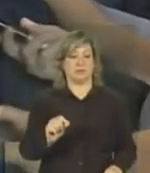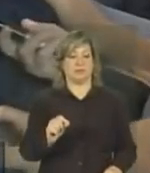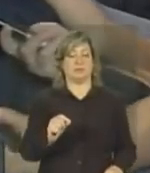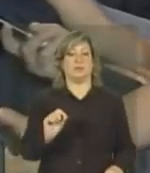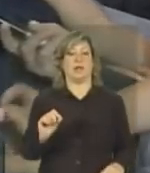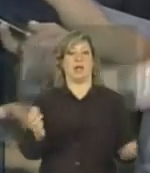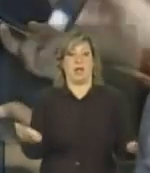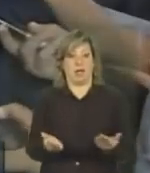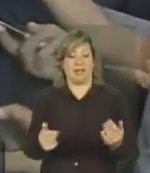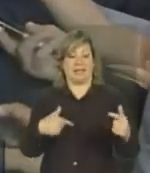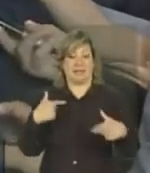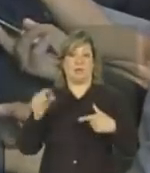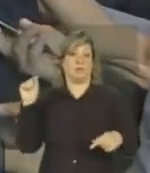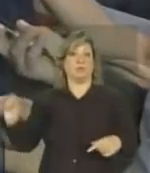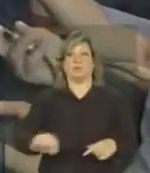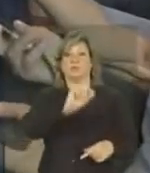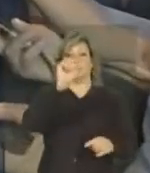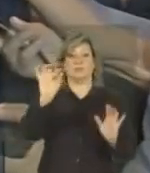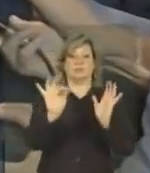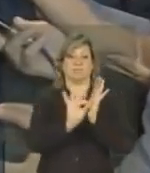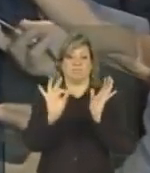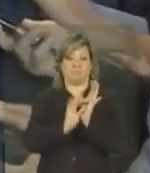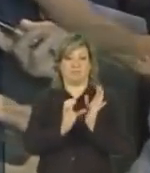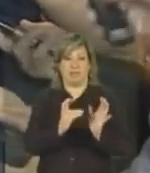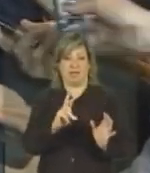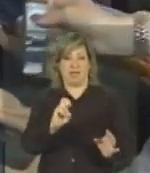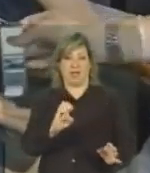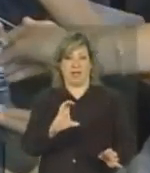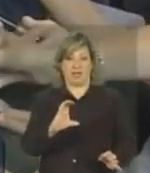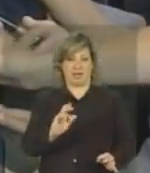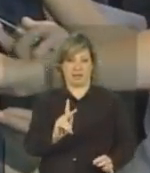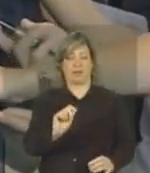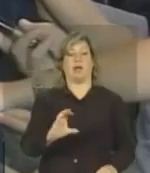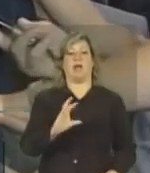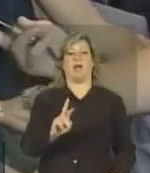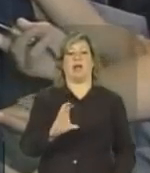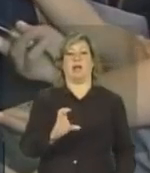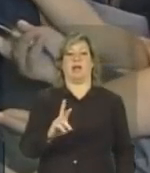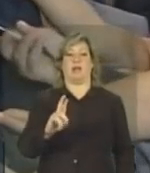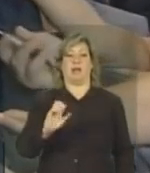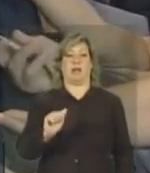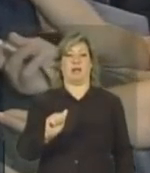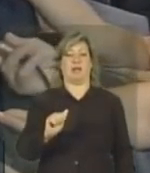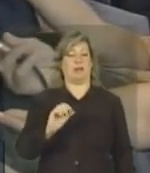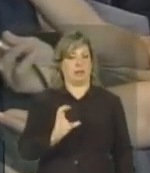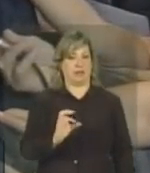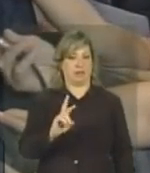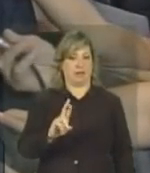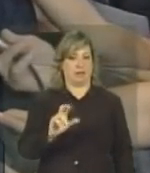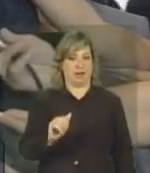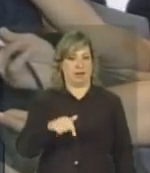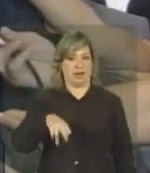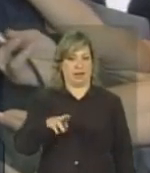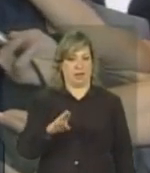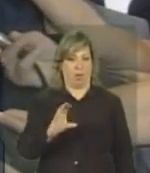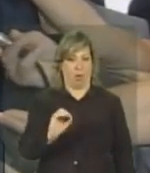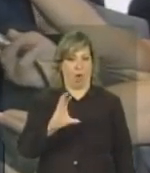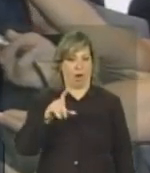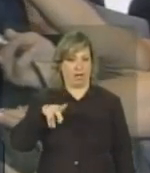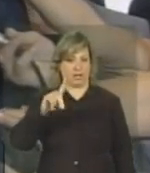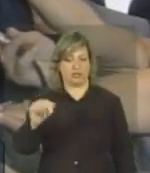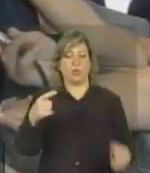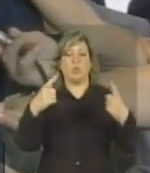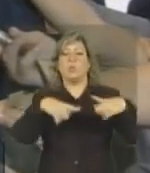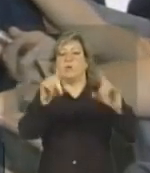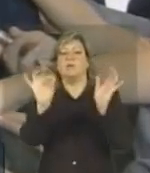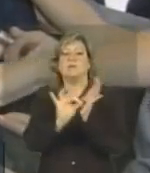de atuação nas cracolândias, passando primeiro por um levantamento, dados de inteligência e a partir daí da